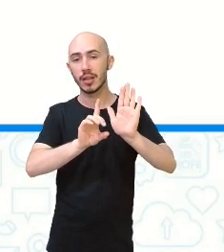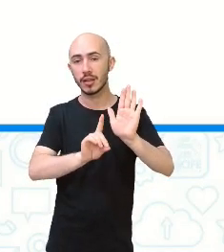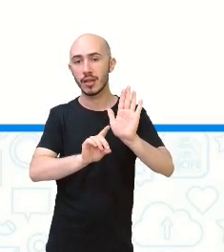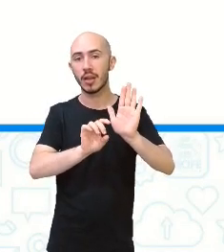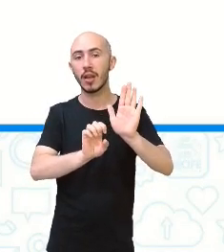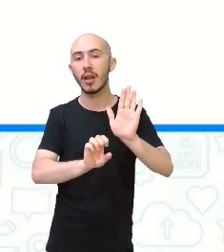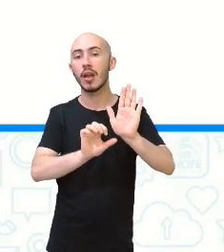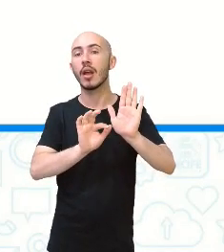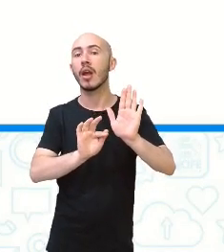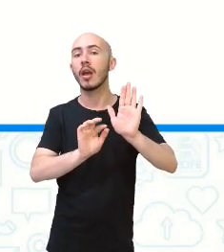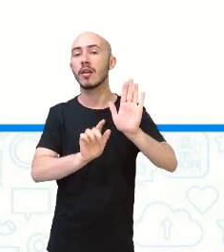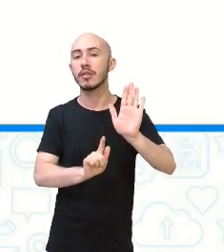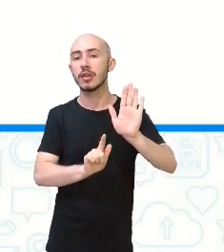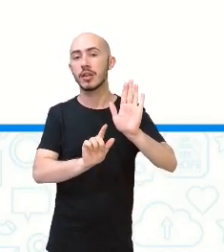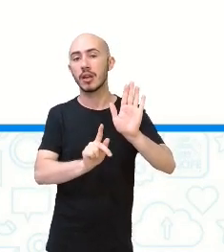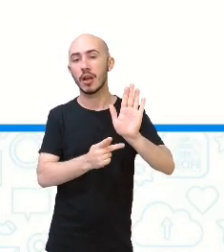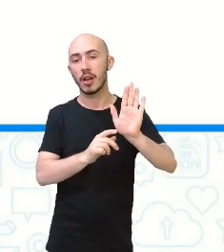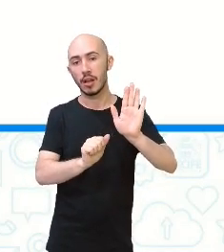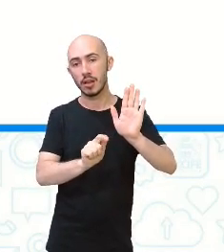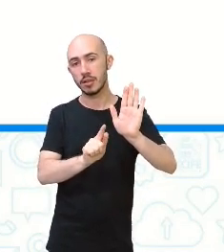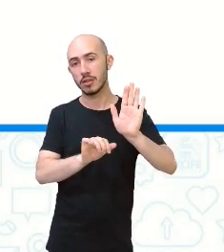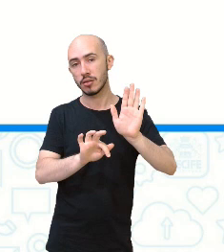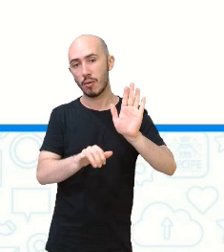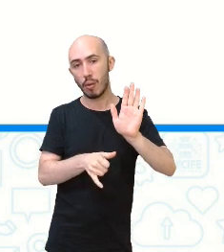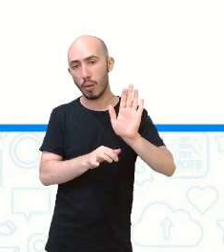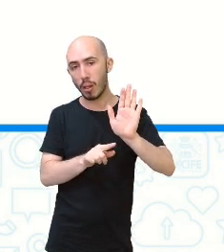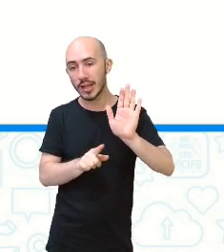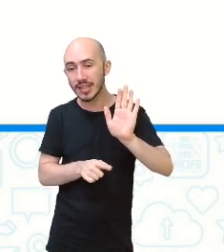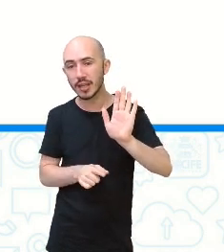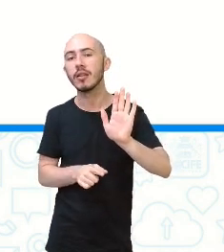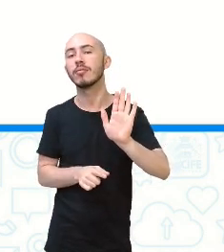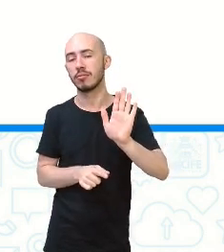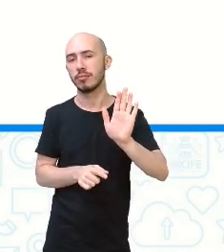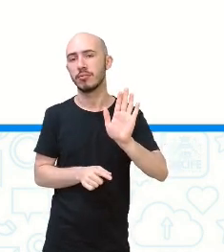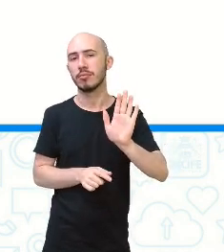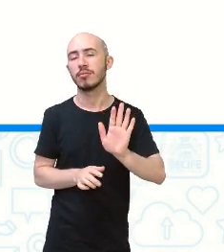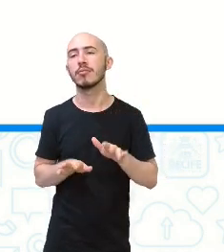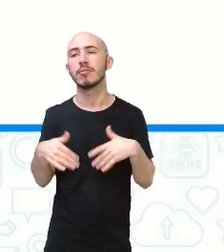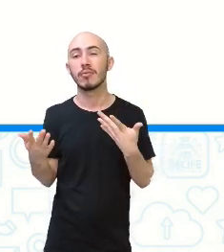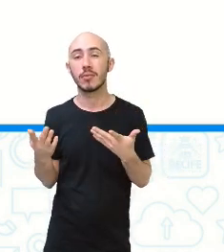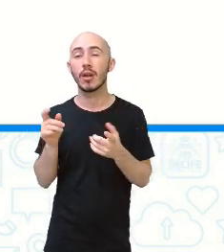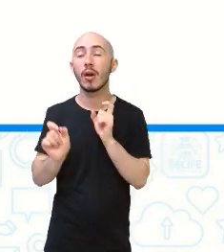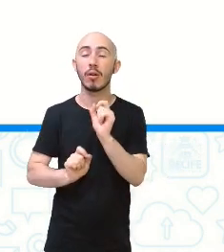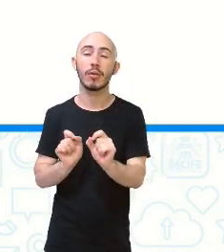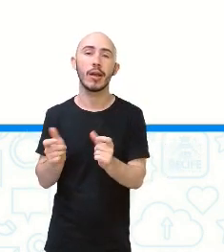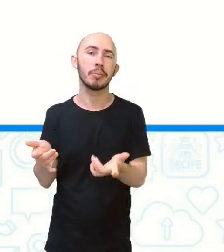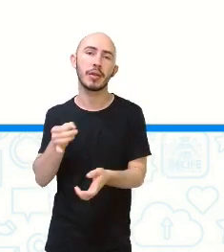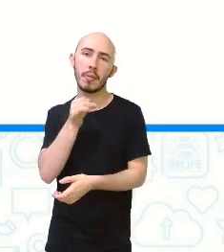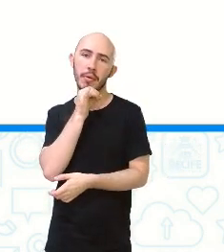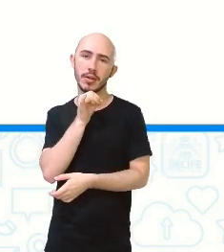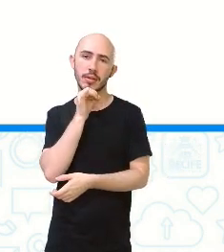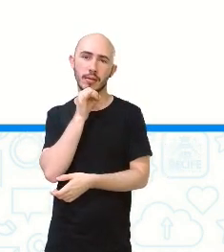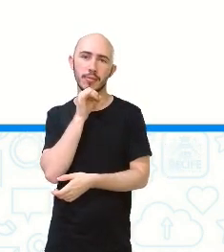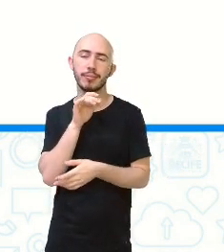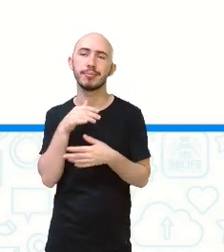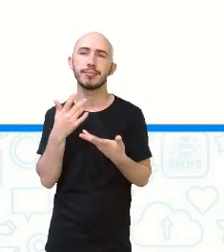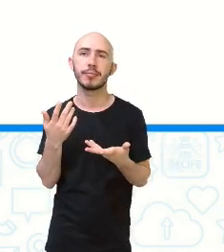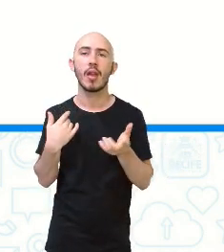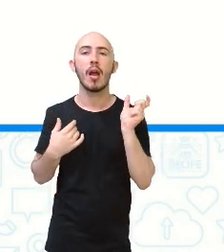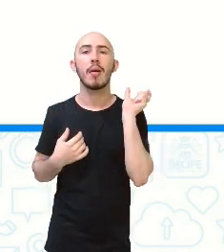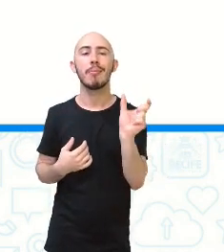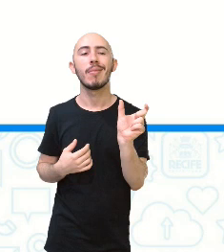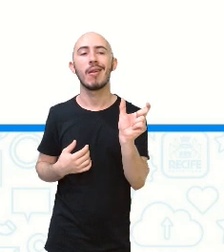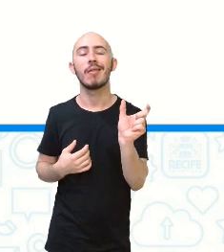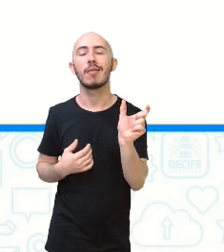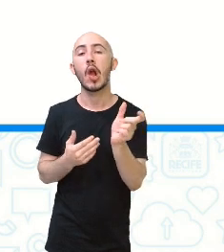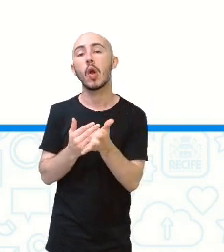palavras seguem a ordem das letras do alfabeto. Então, você nunca pode esperar, por exemplo, encontrar uma